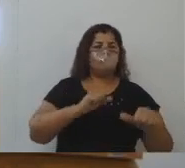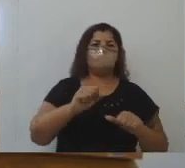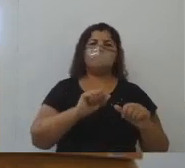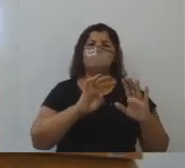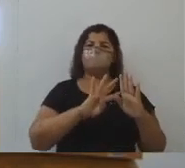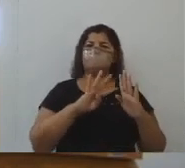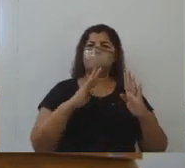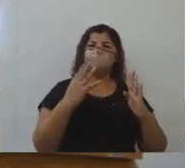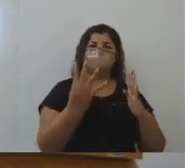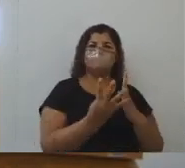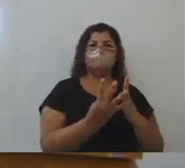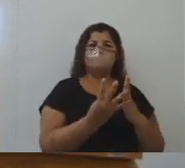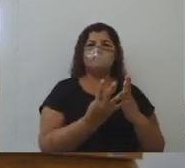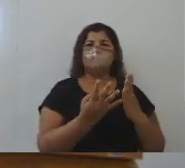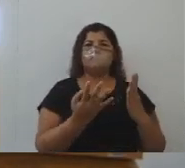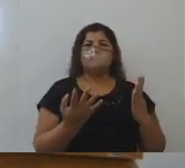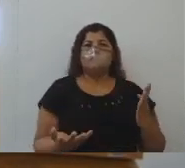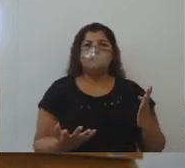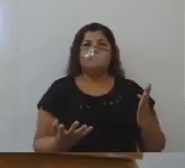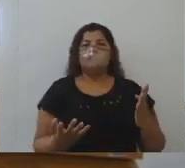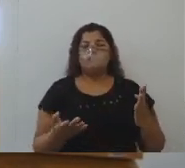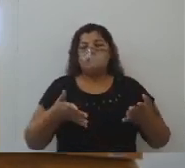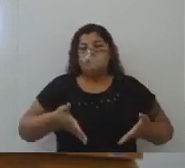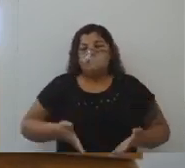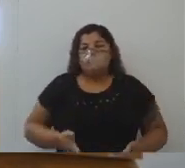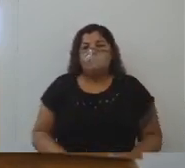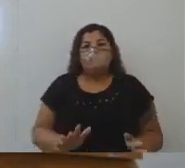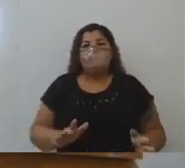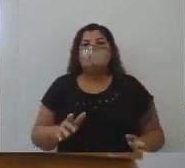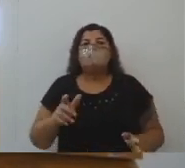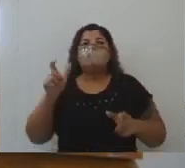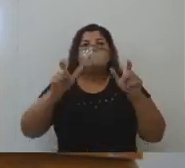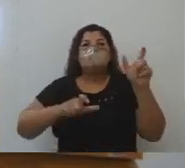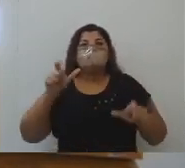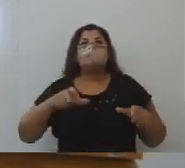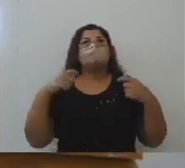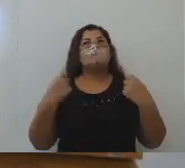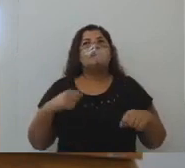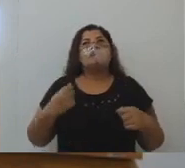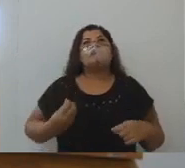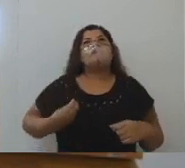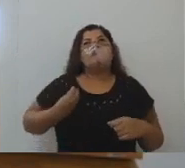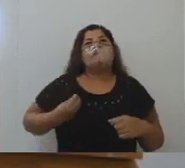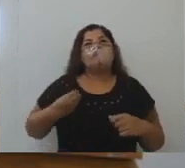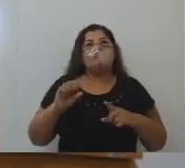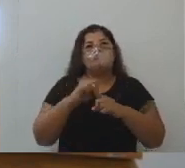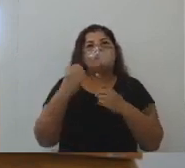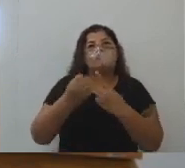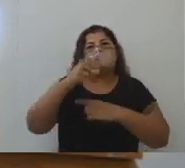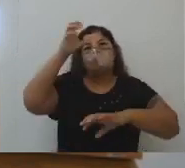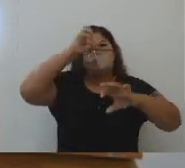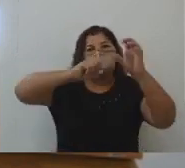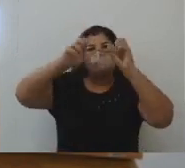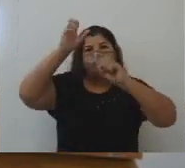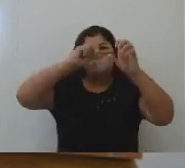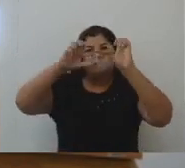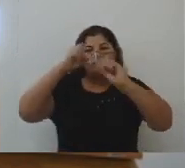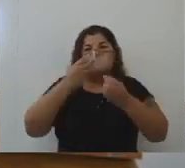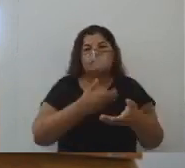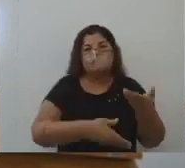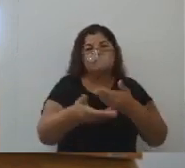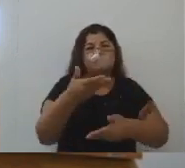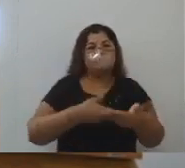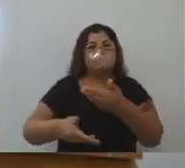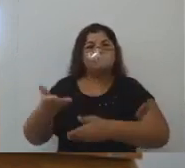em sociedade. Quando a gente nasce, a gente não sabe absolutamente nada. A gente aprende tudo na nossa vivência em